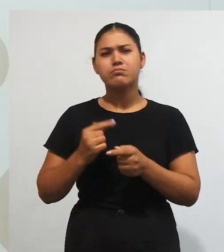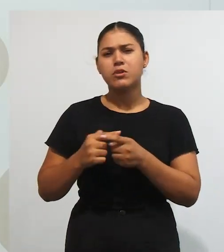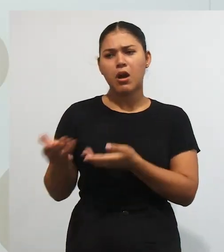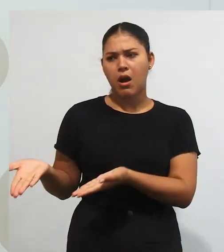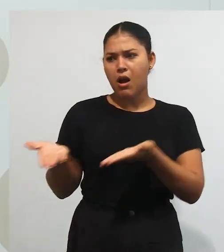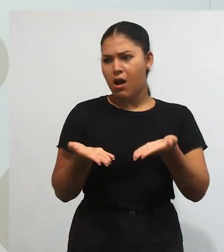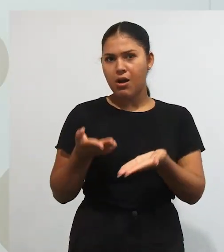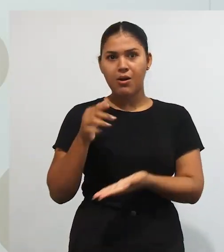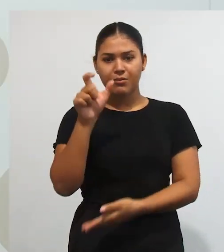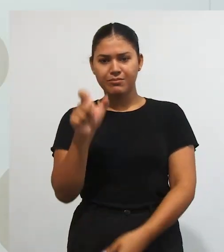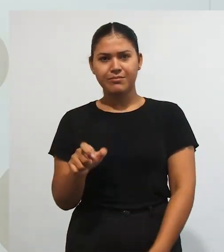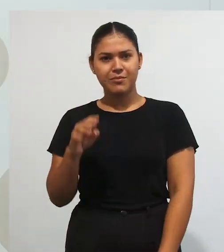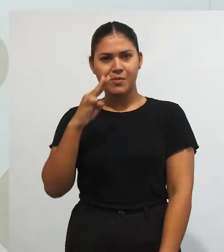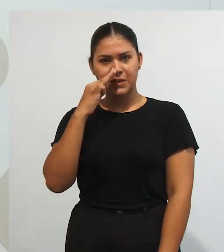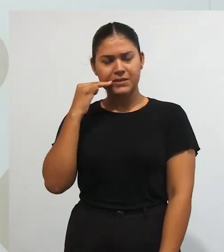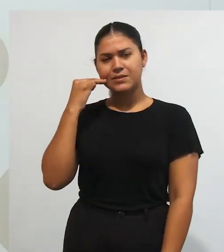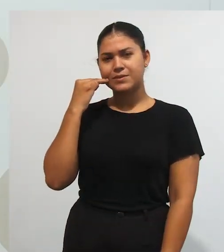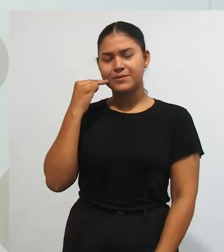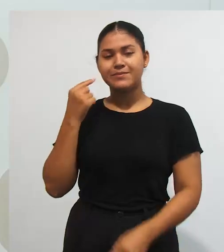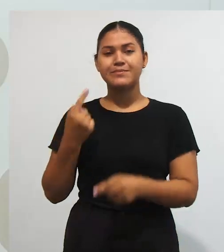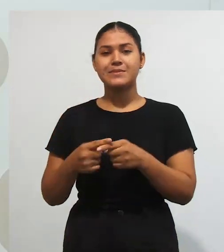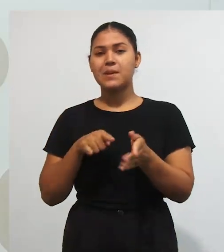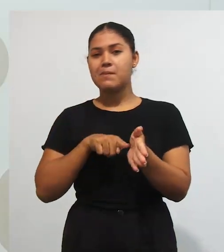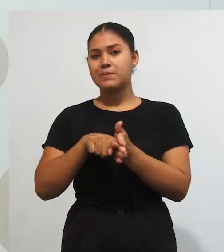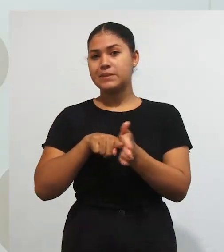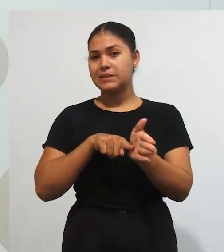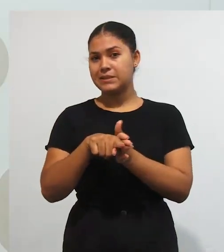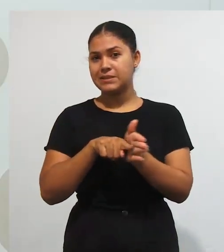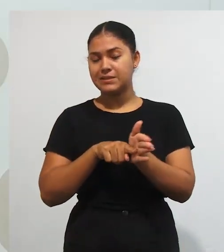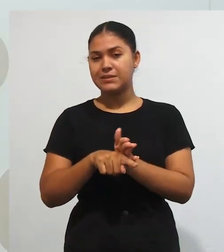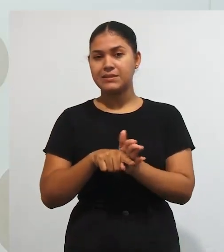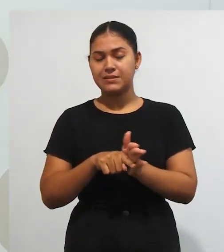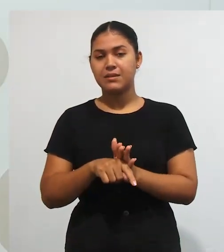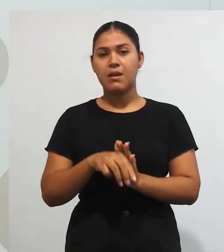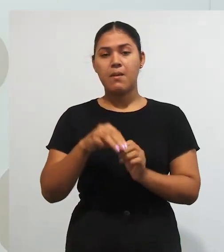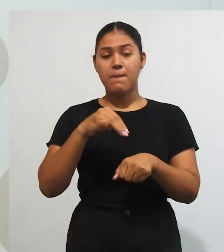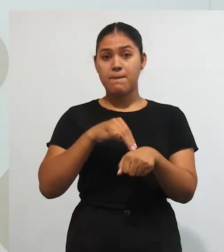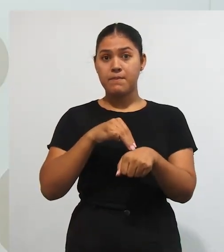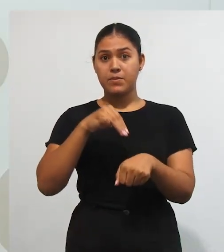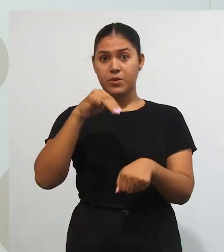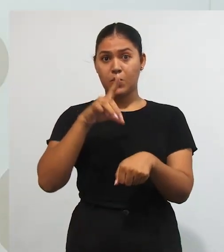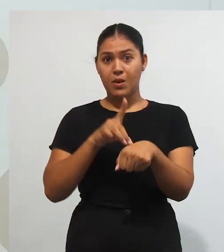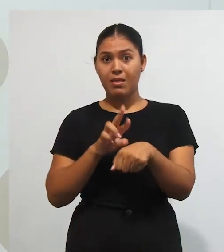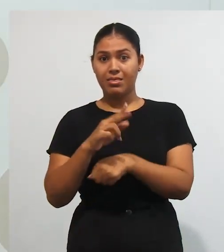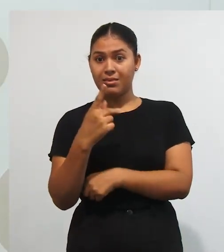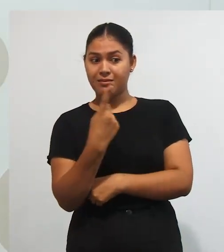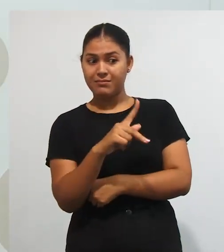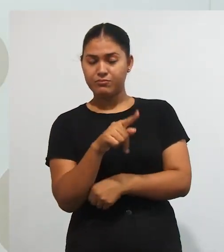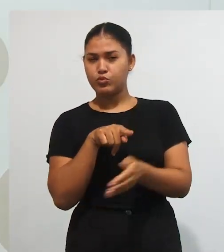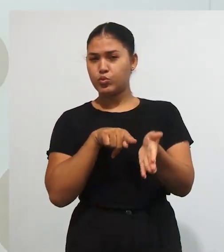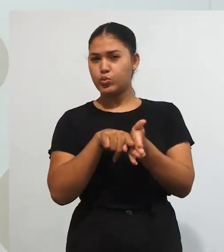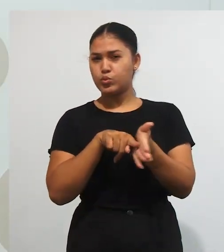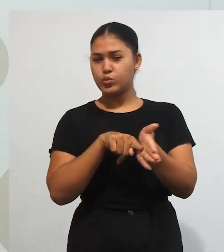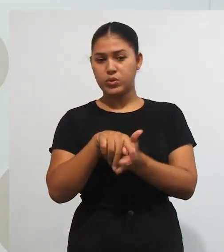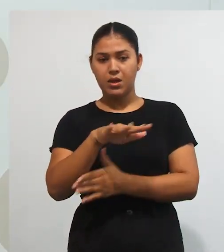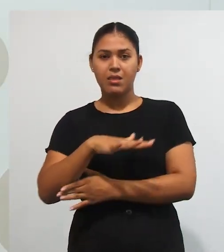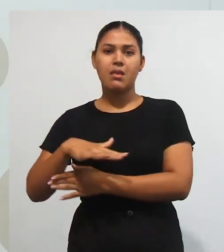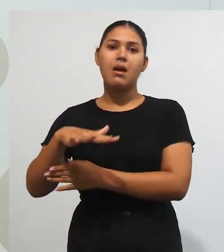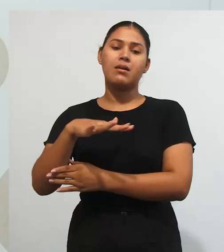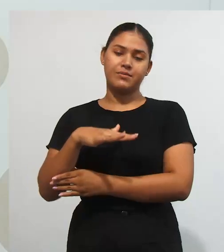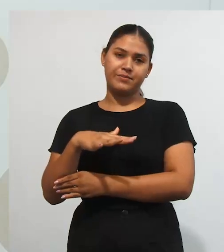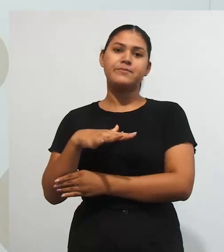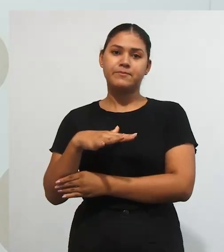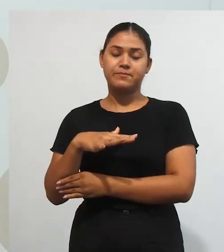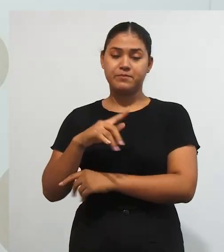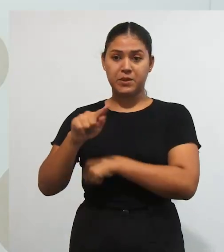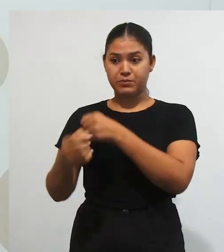Porque na pesquisa de doutorado dele, ele pesquisou a linguagem nessa perspectiva da filosofia da linguagem, e essa pesquisa